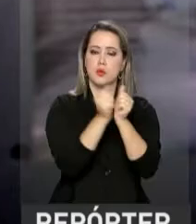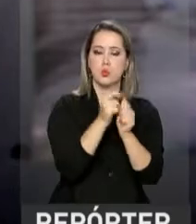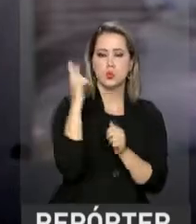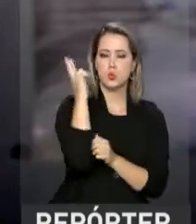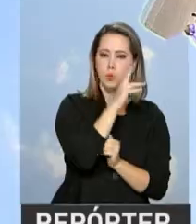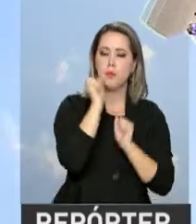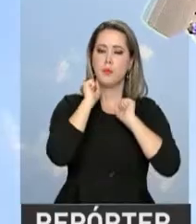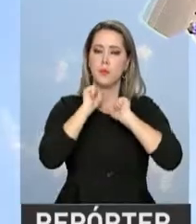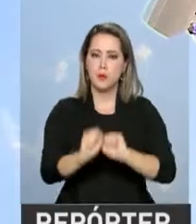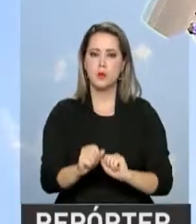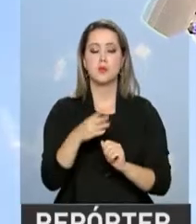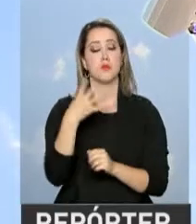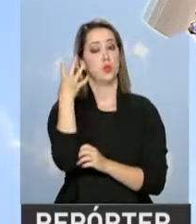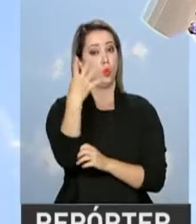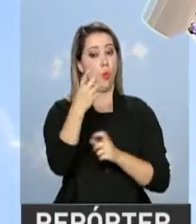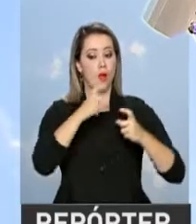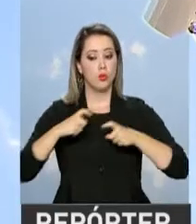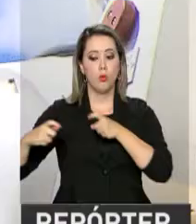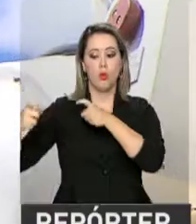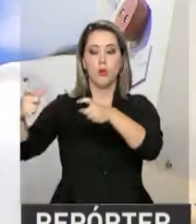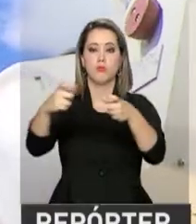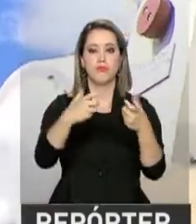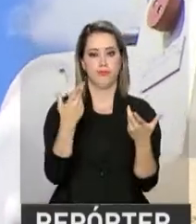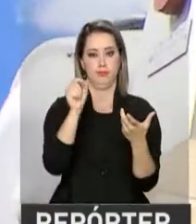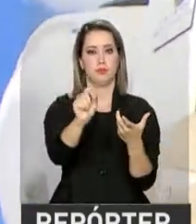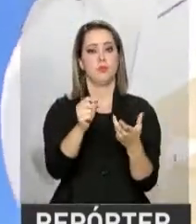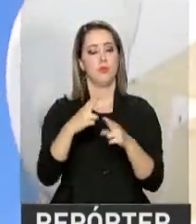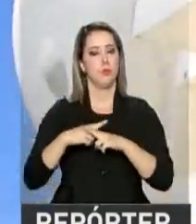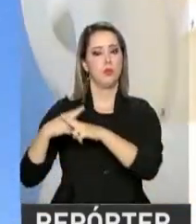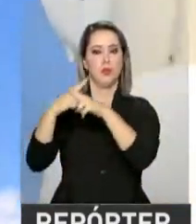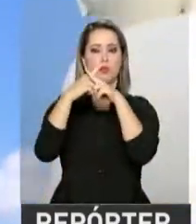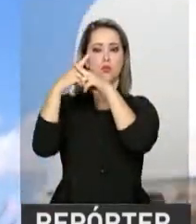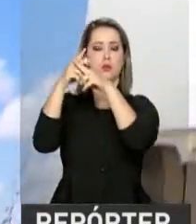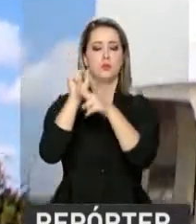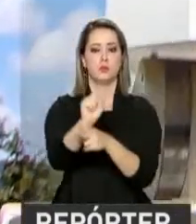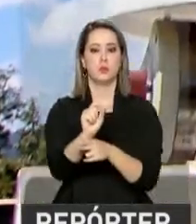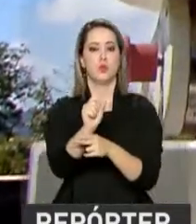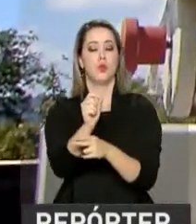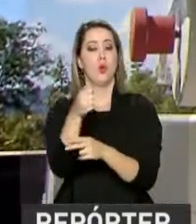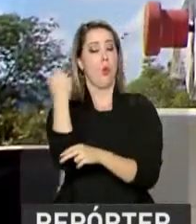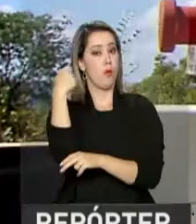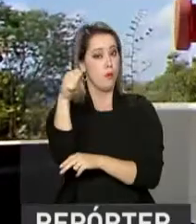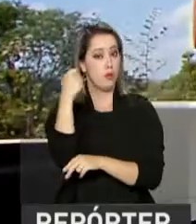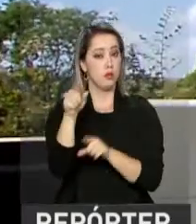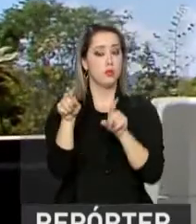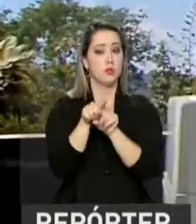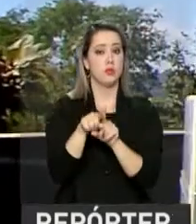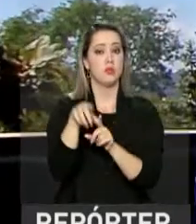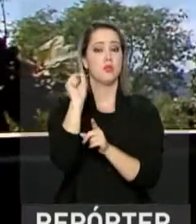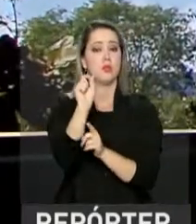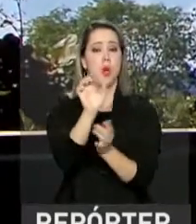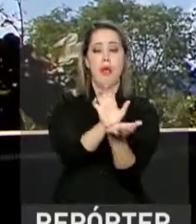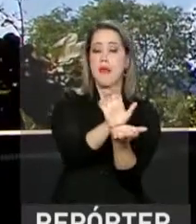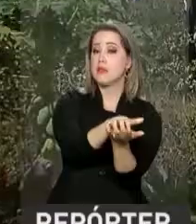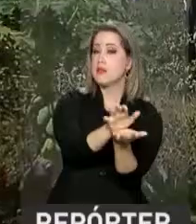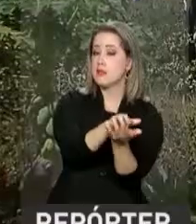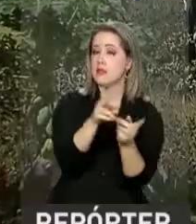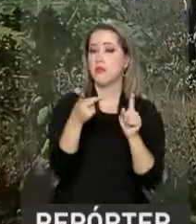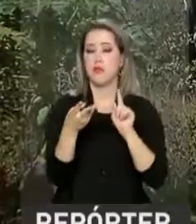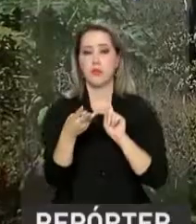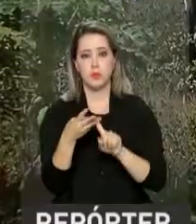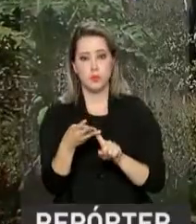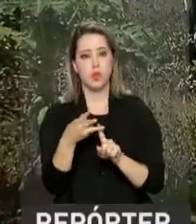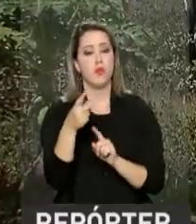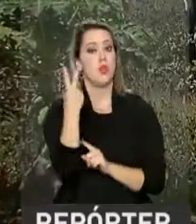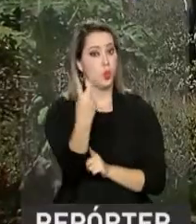instalação de quatro estações de monitoramento santa maria no rio grande do sul recife em pernambuco e